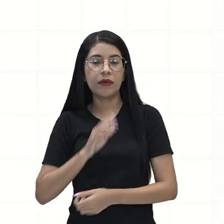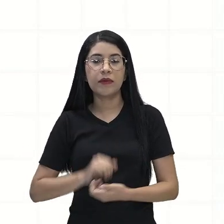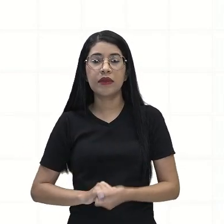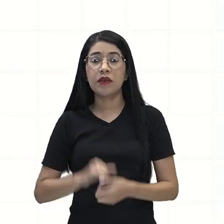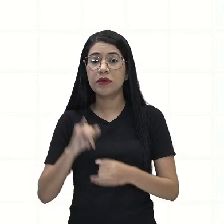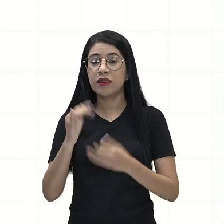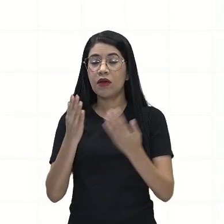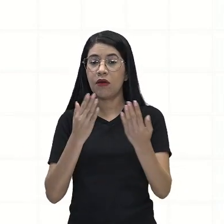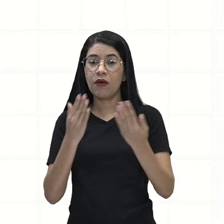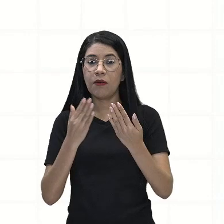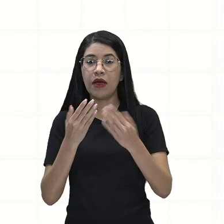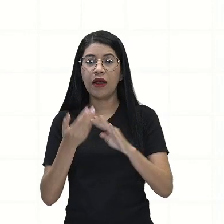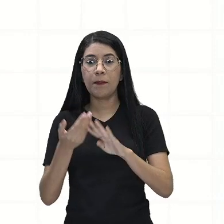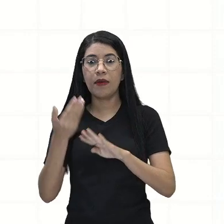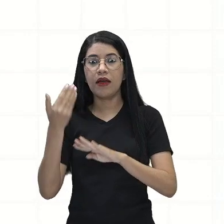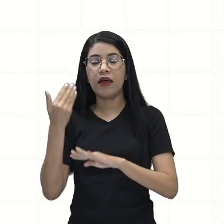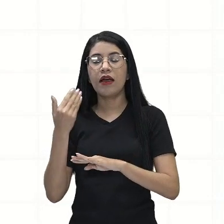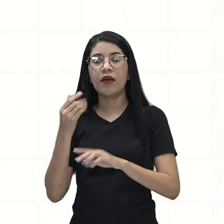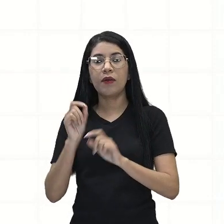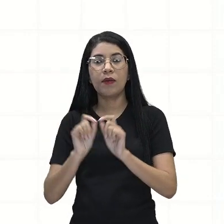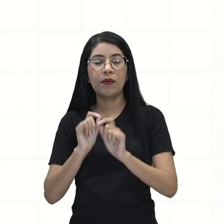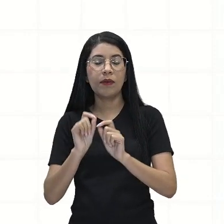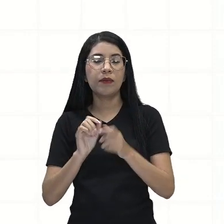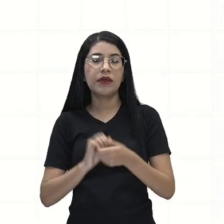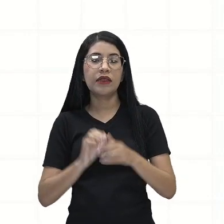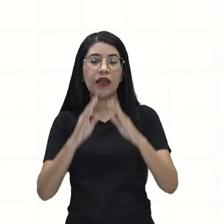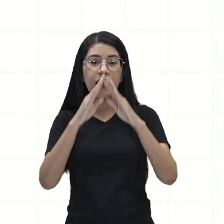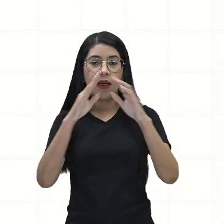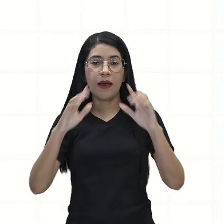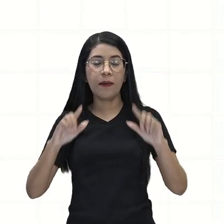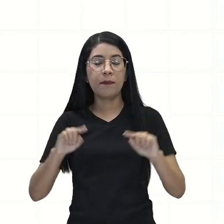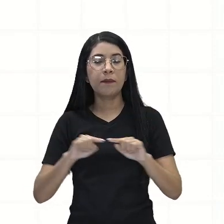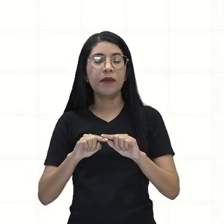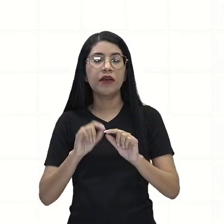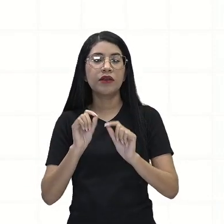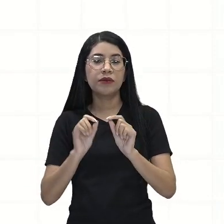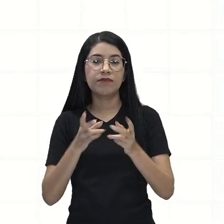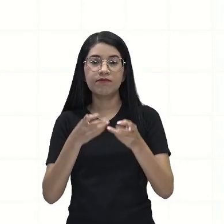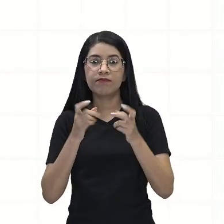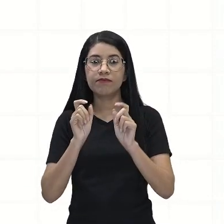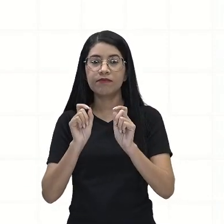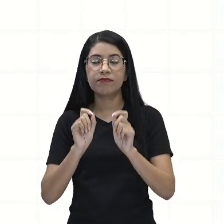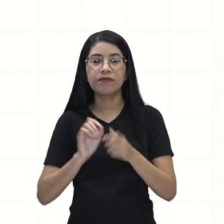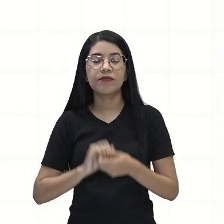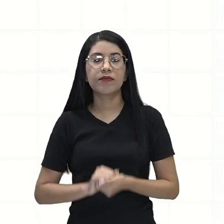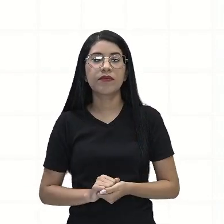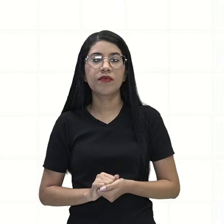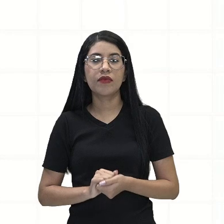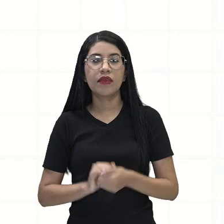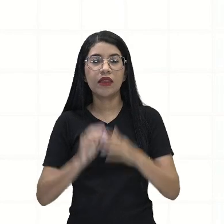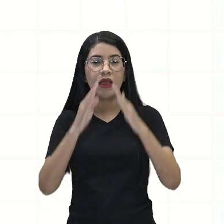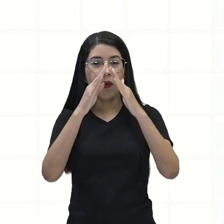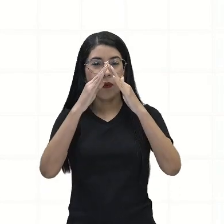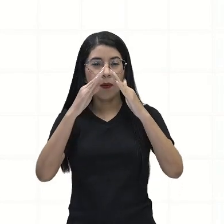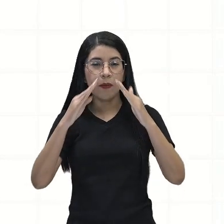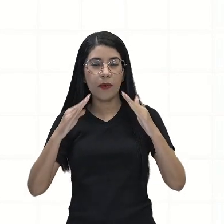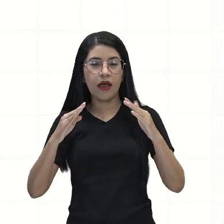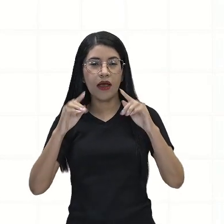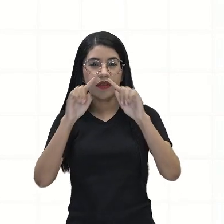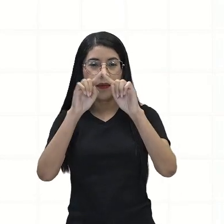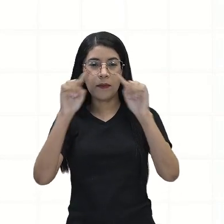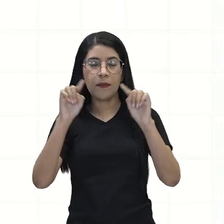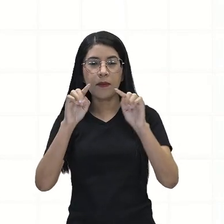comparar, lá no topo da pirâmide, né? Então, aqui a gente observa, olha, no topo da pirâmide, aqui